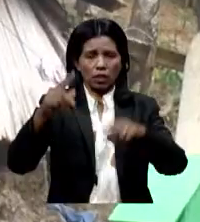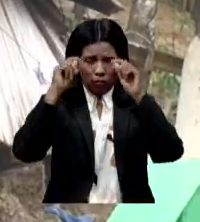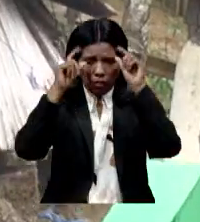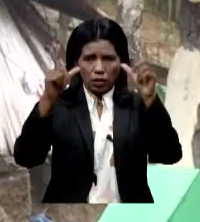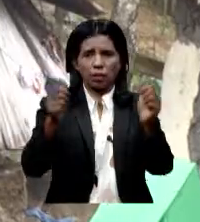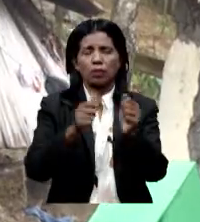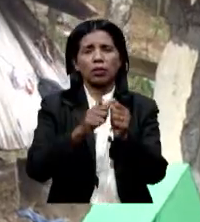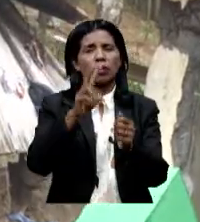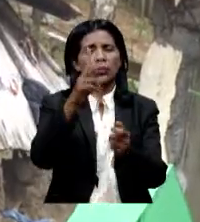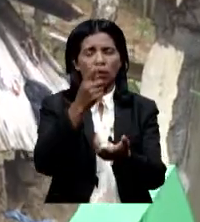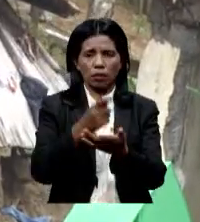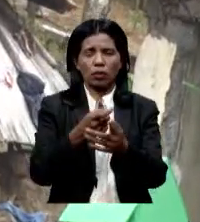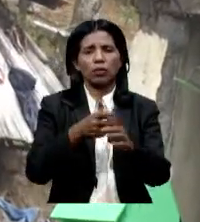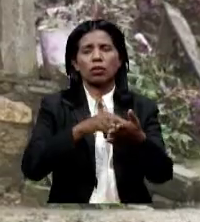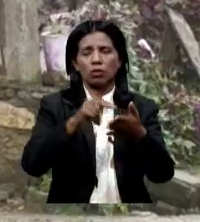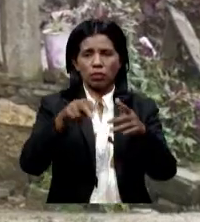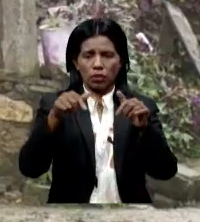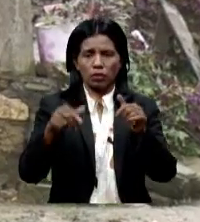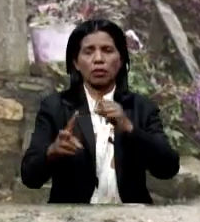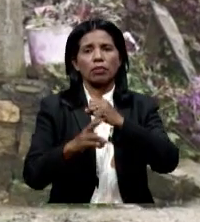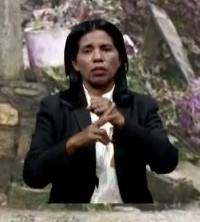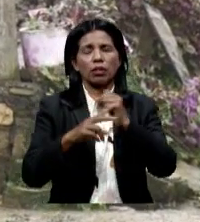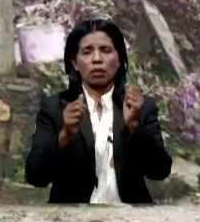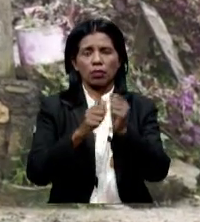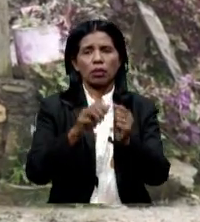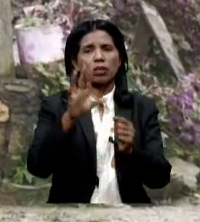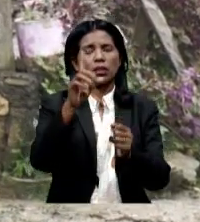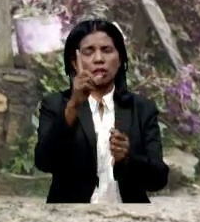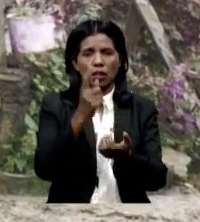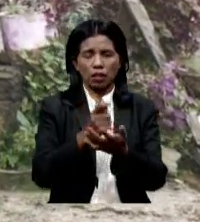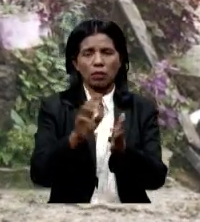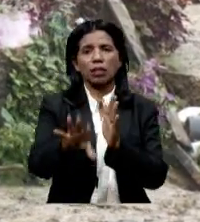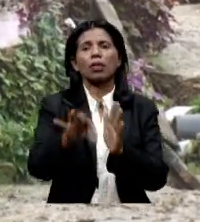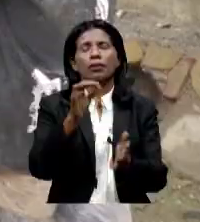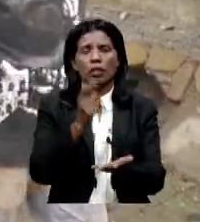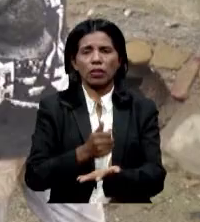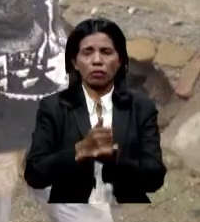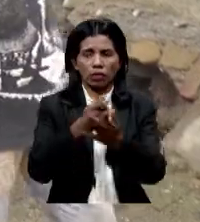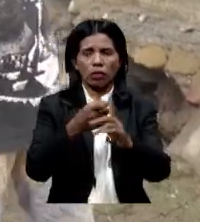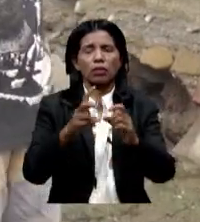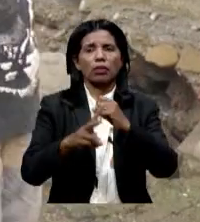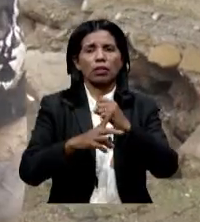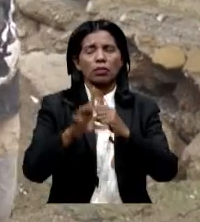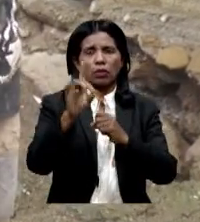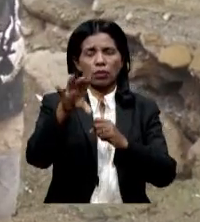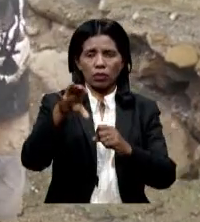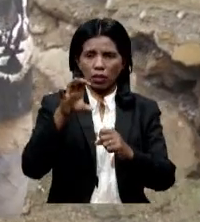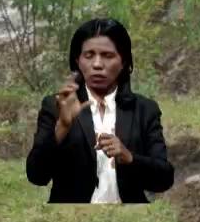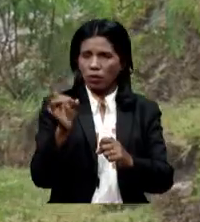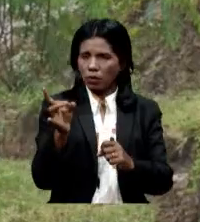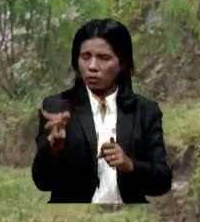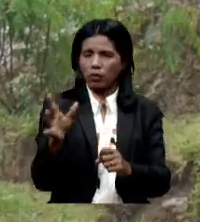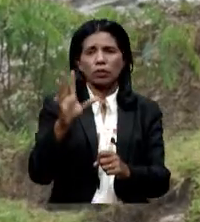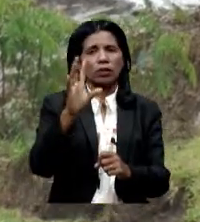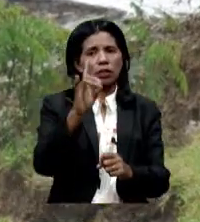tu kringrua liu, hu si número ne, vítima riung ida resin hetang on apoio, no vítima atus hitu walu nu resensia,